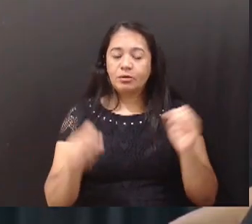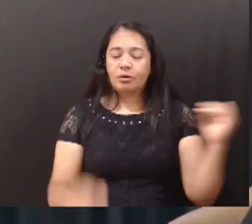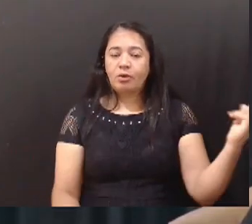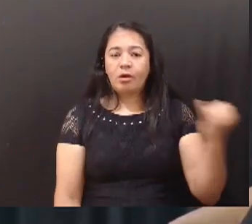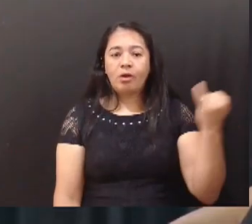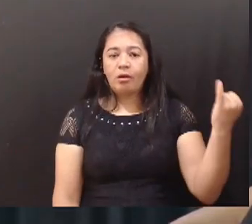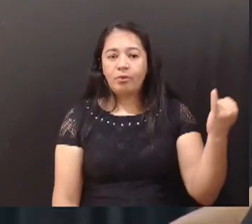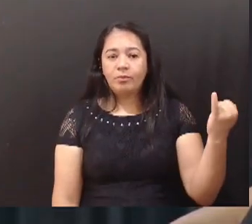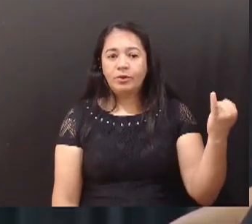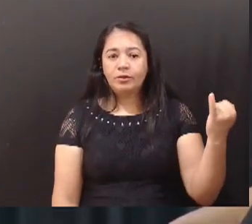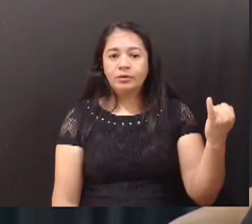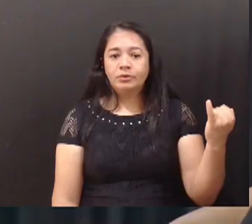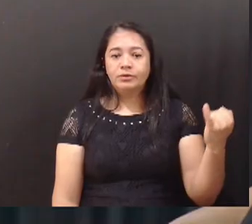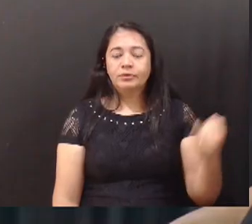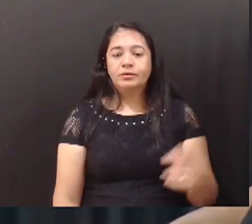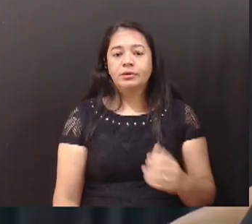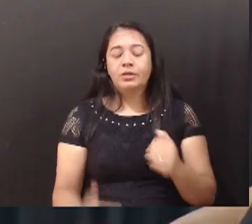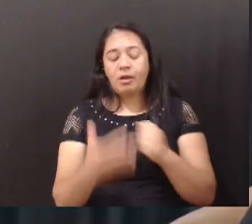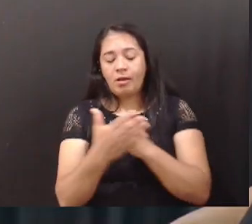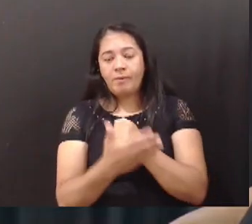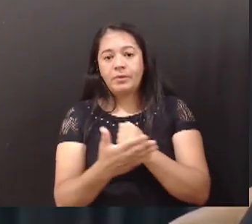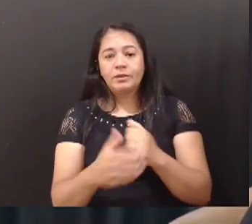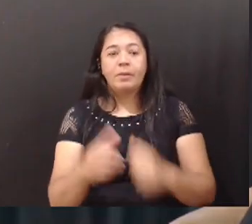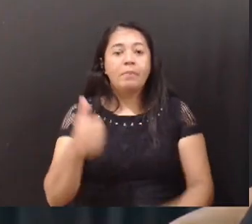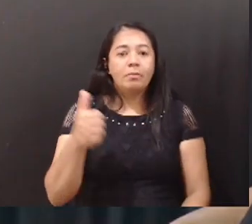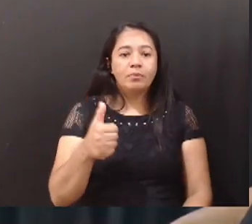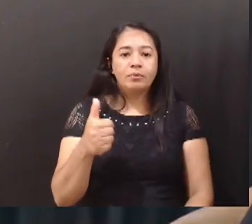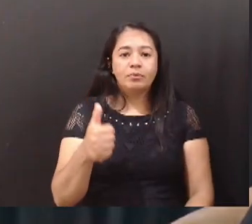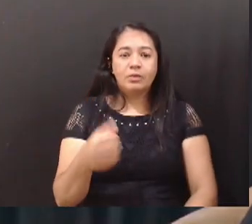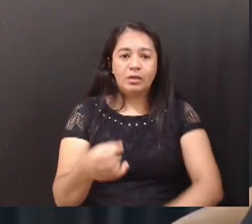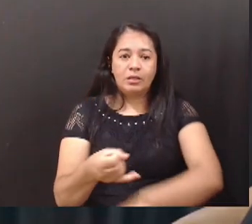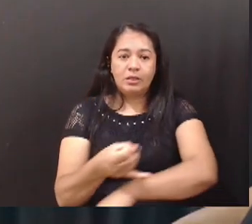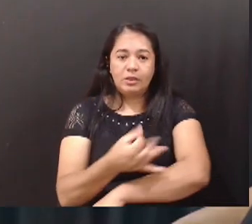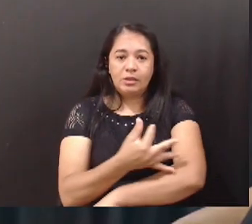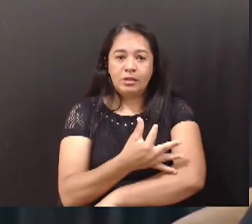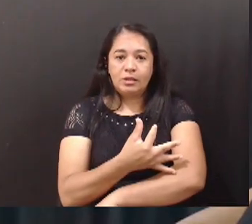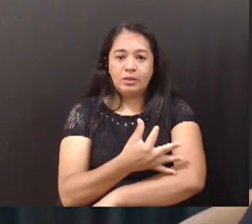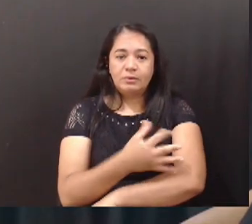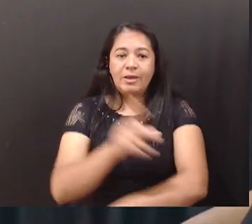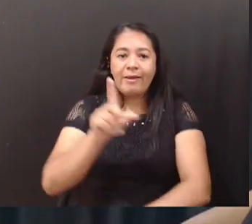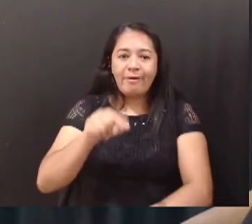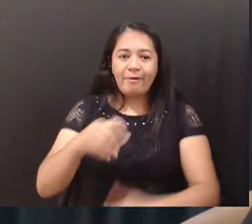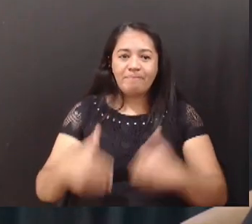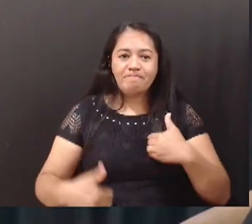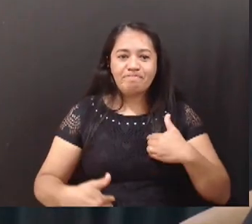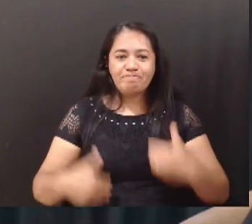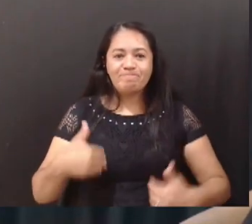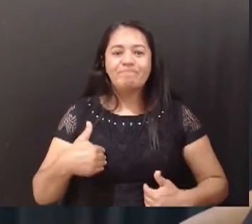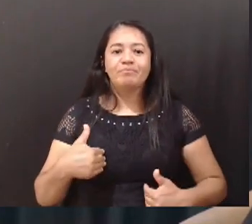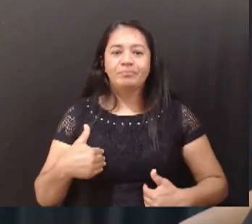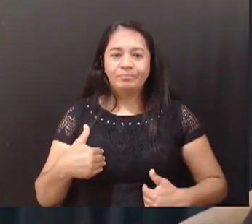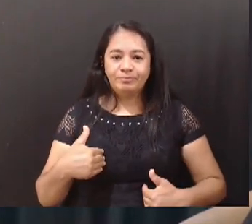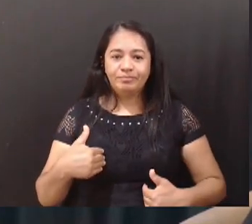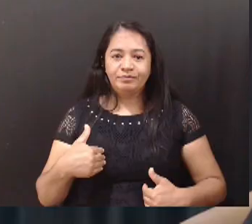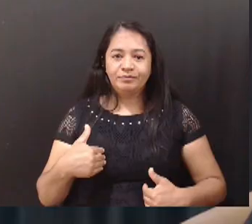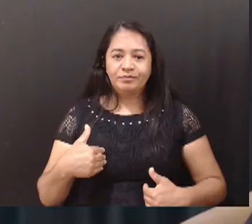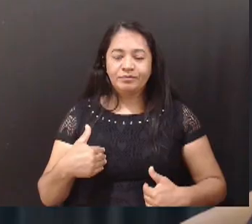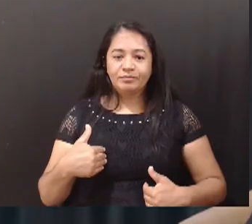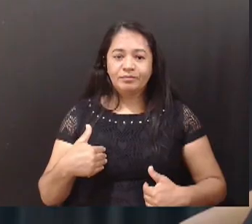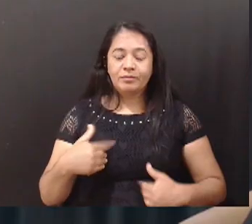de base, assim, primeiro, as emoções são fisiológicas. Elas têm a função